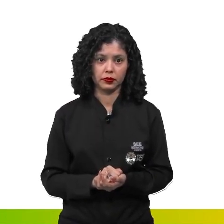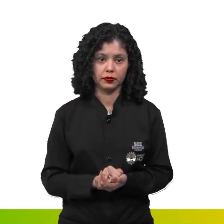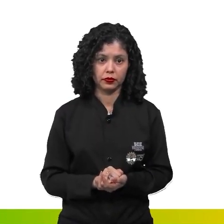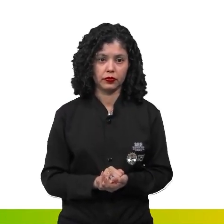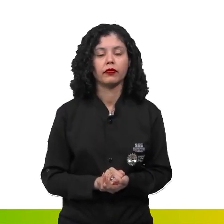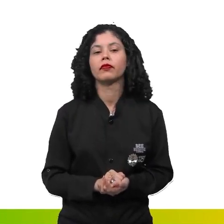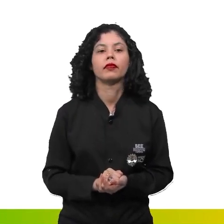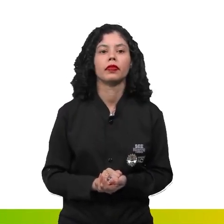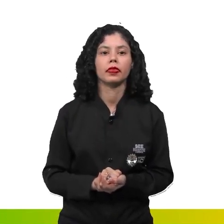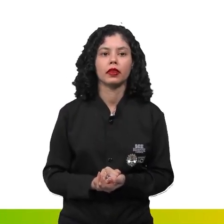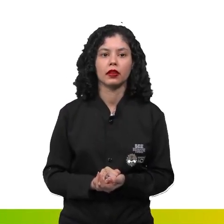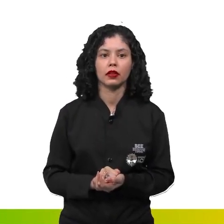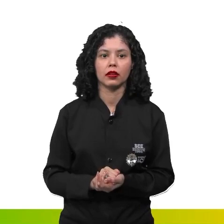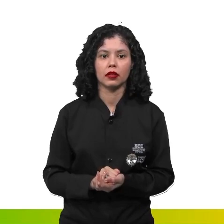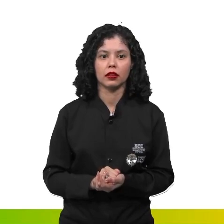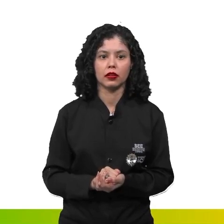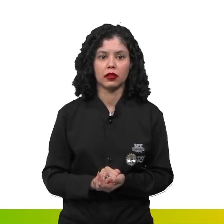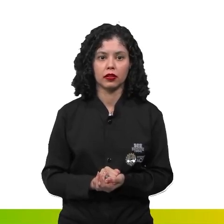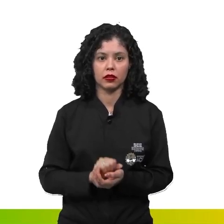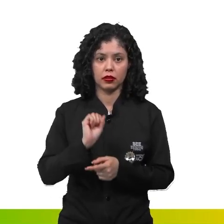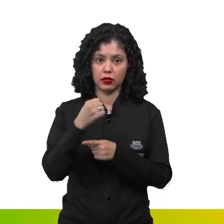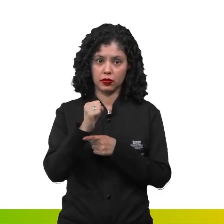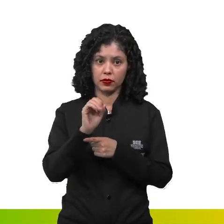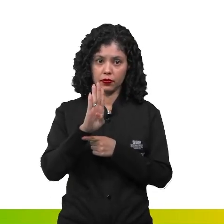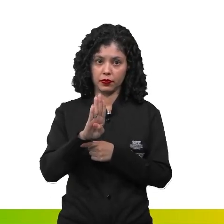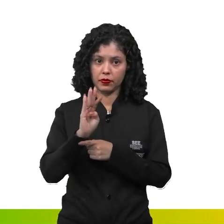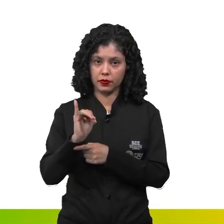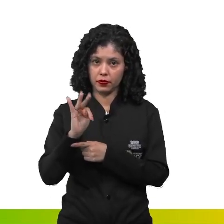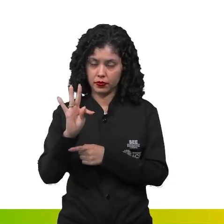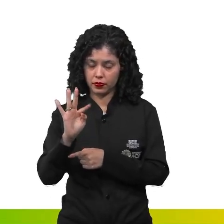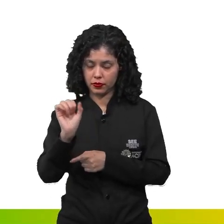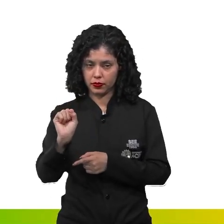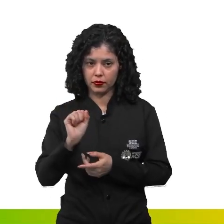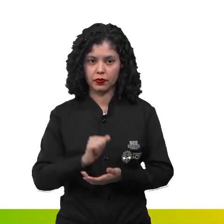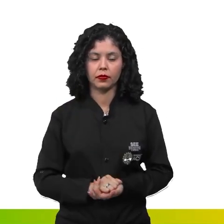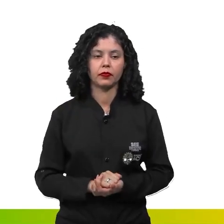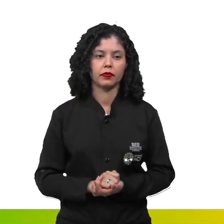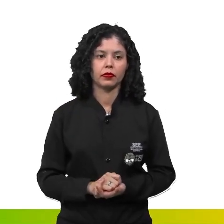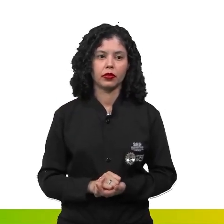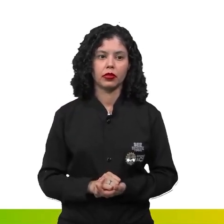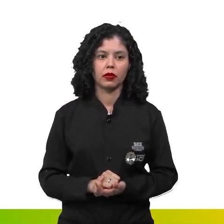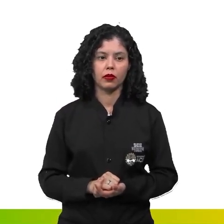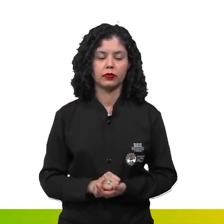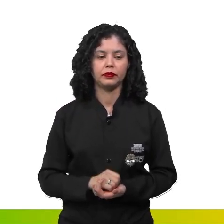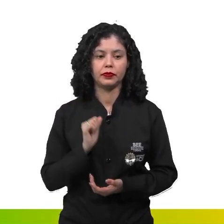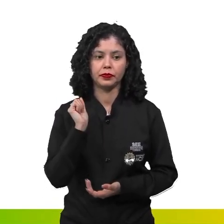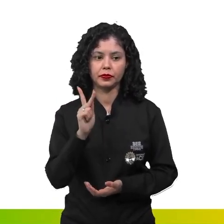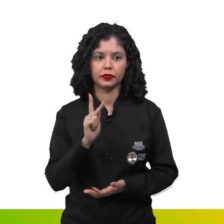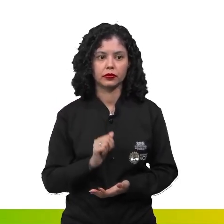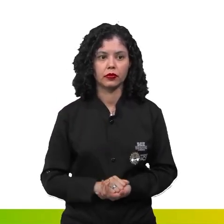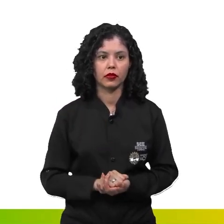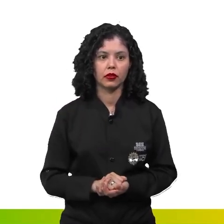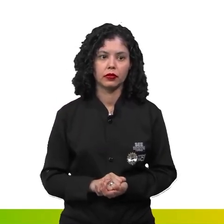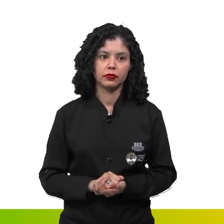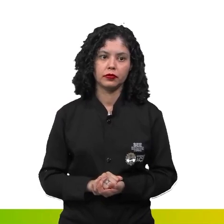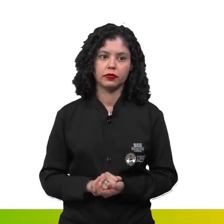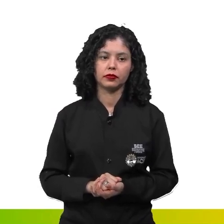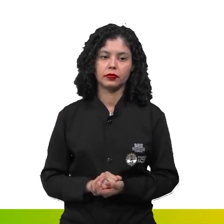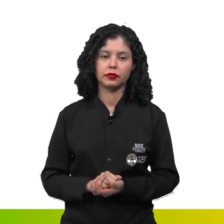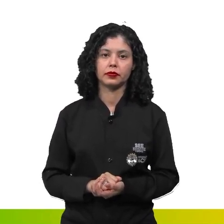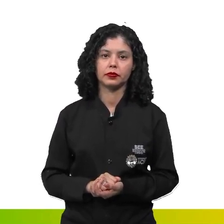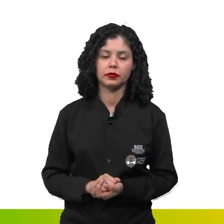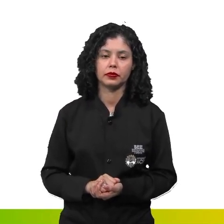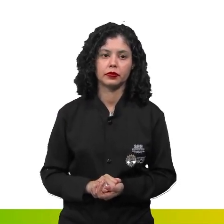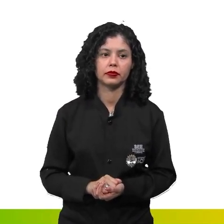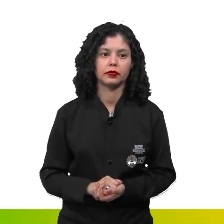é 8 bits. 8 bits, ok? E,